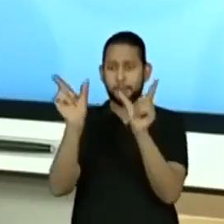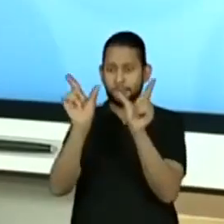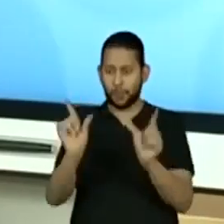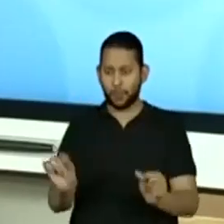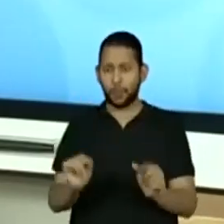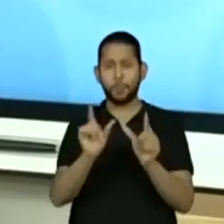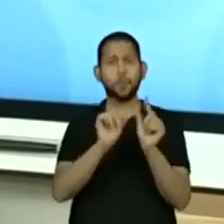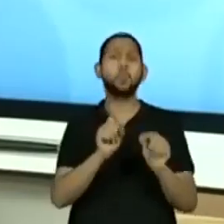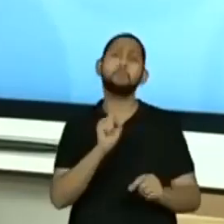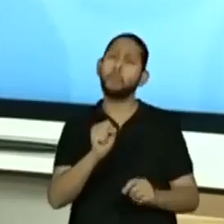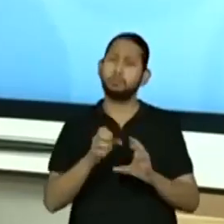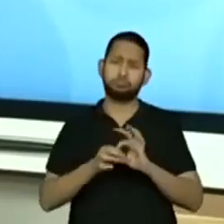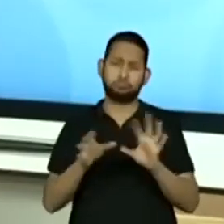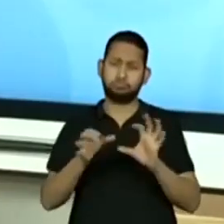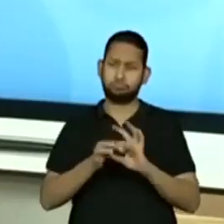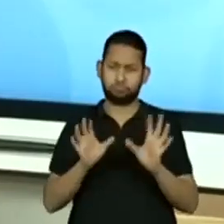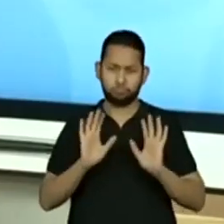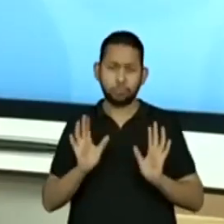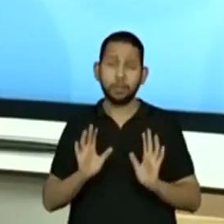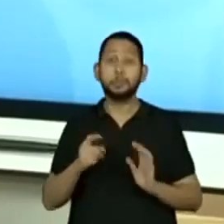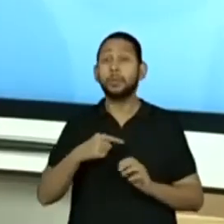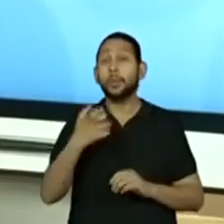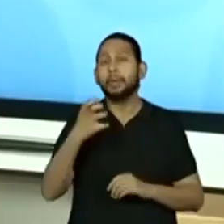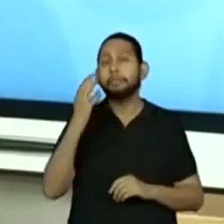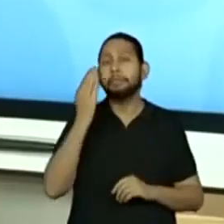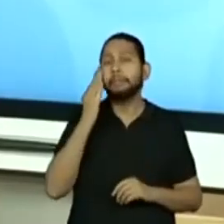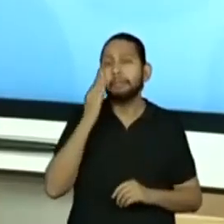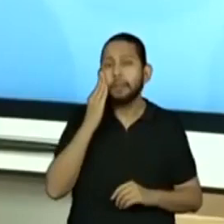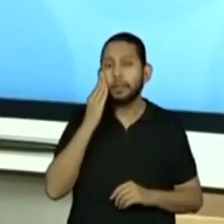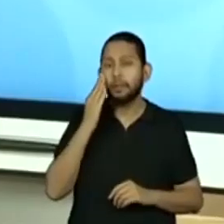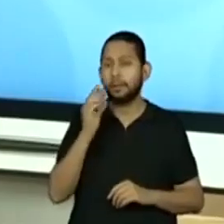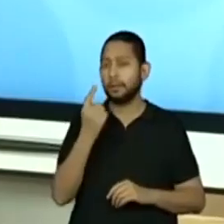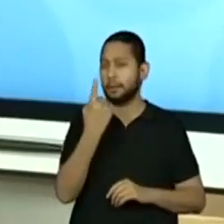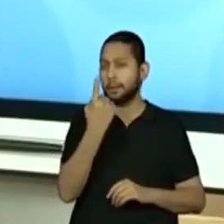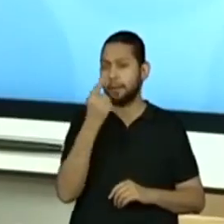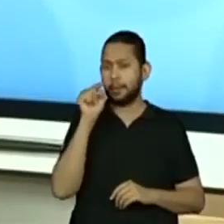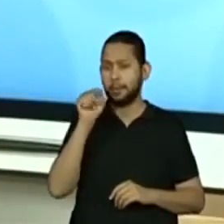pela multiplicação, mas quando eu quero compreender